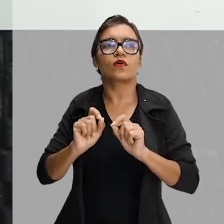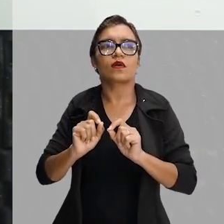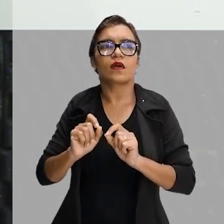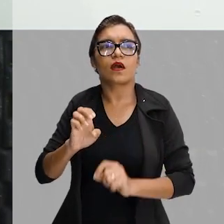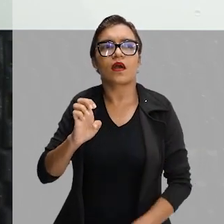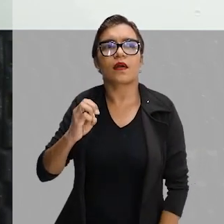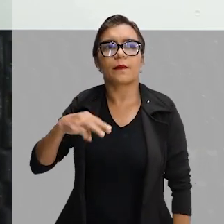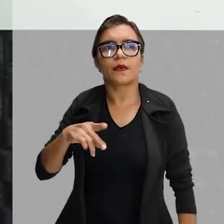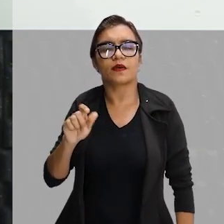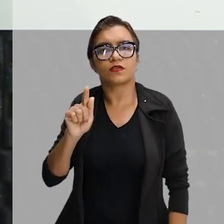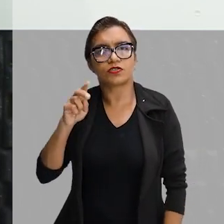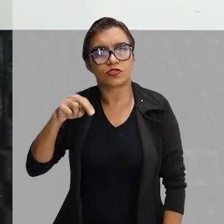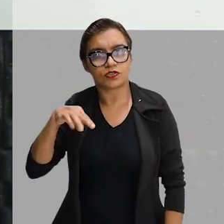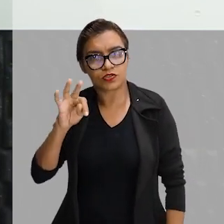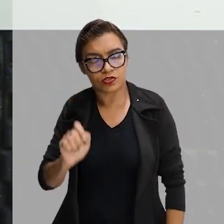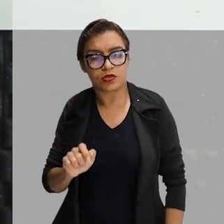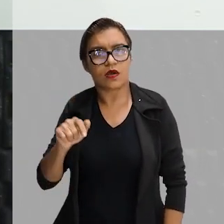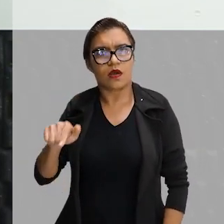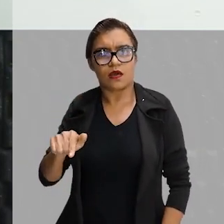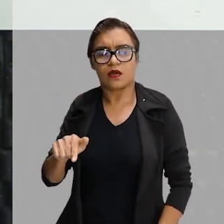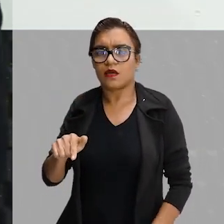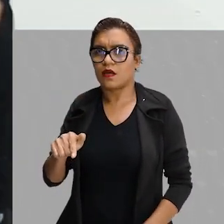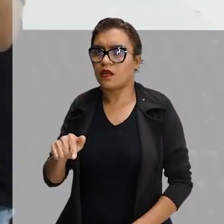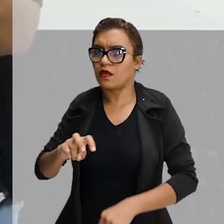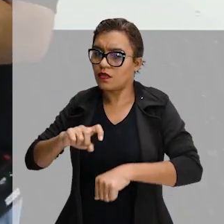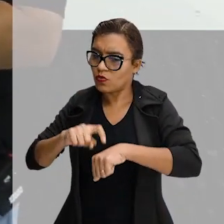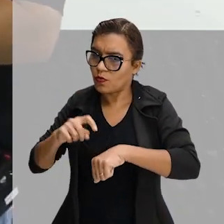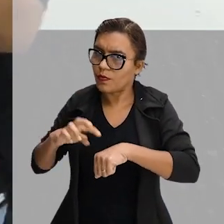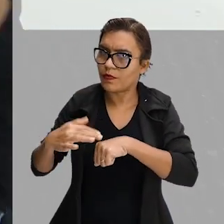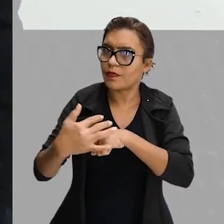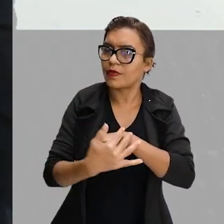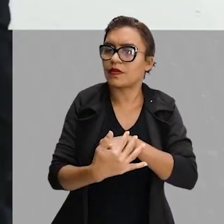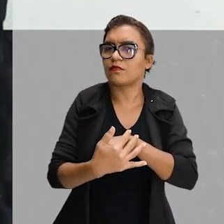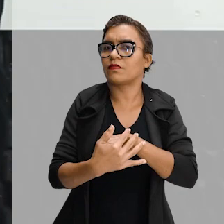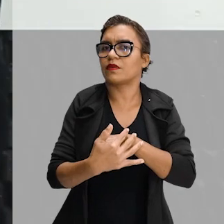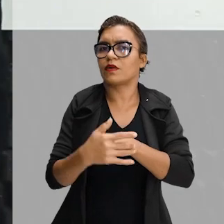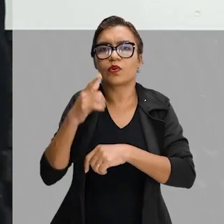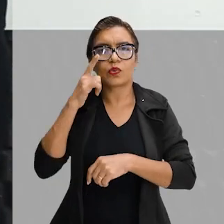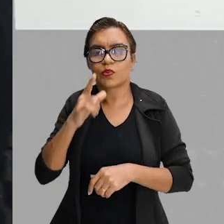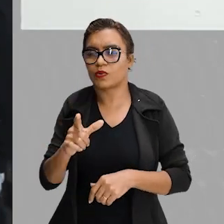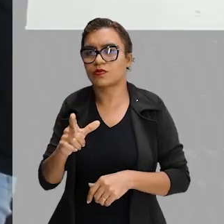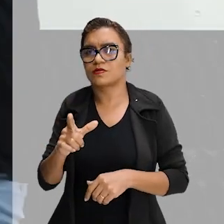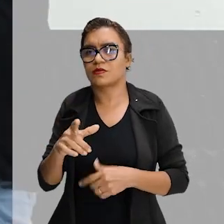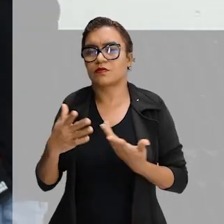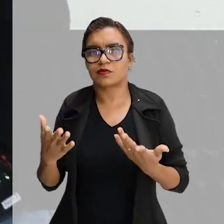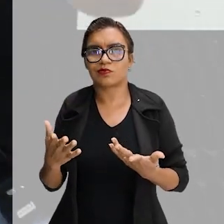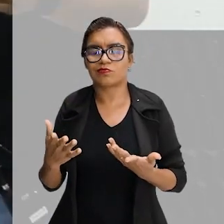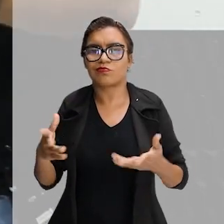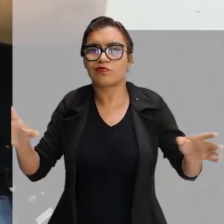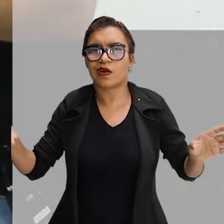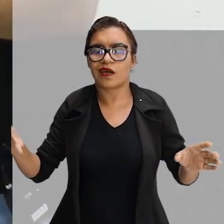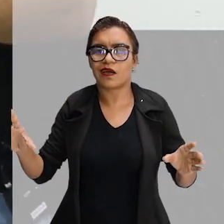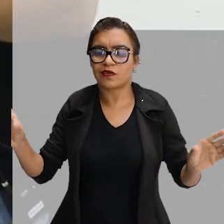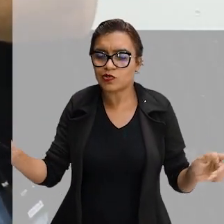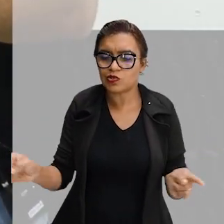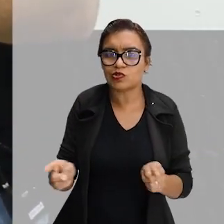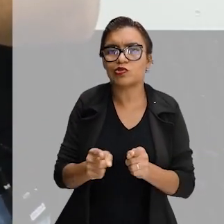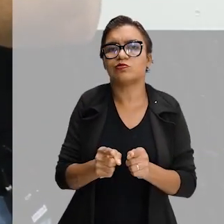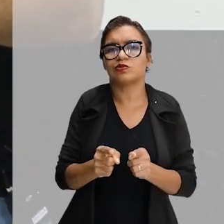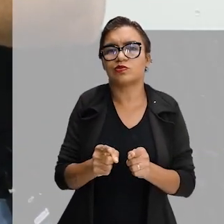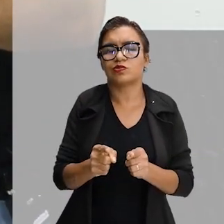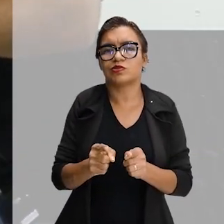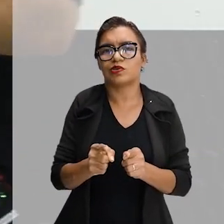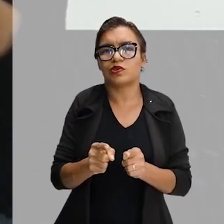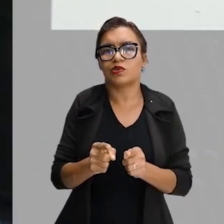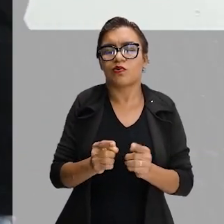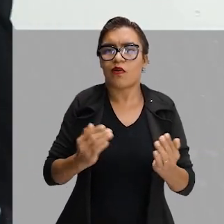emergente que não reagiu muito bem na pandemia. E, com isso, encolheu sua presença a nível internacional.